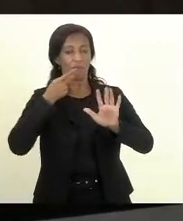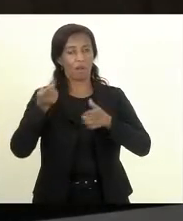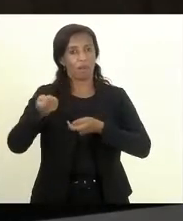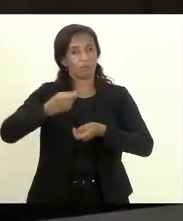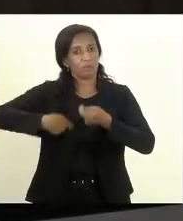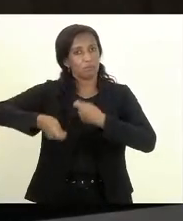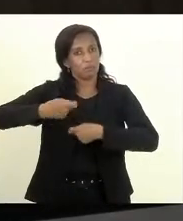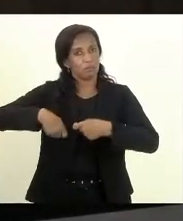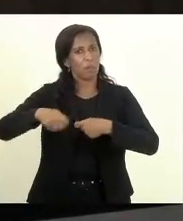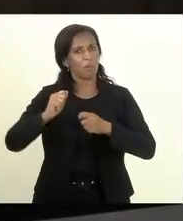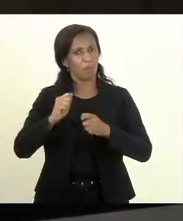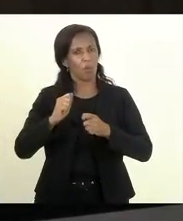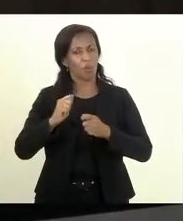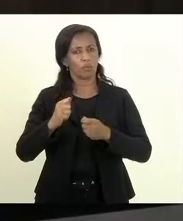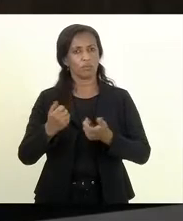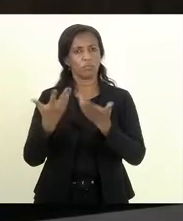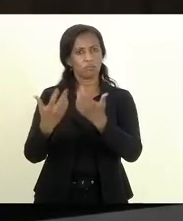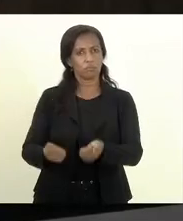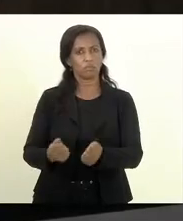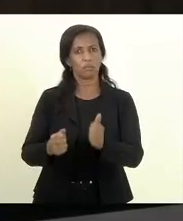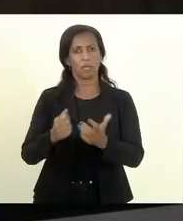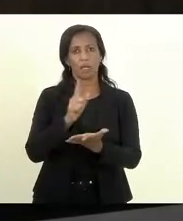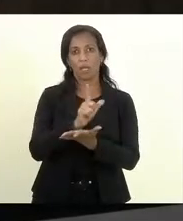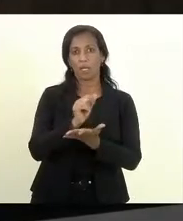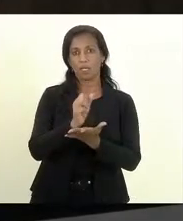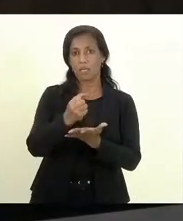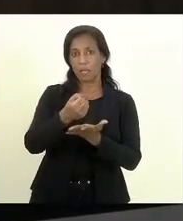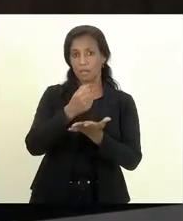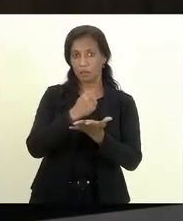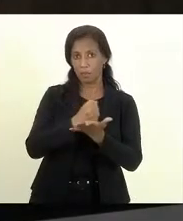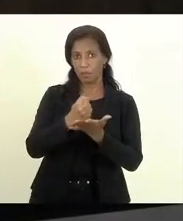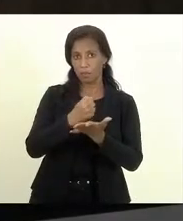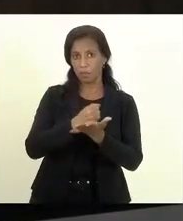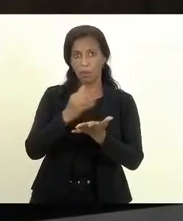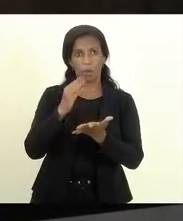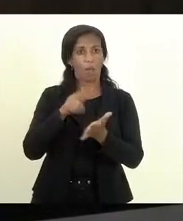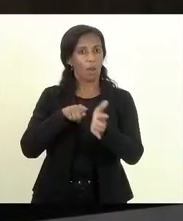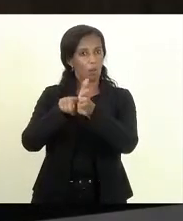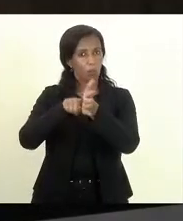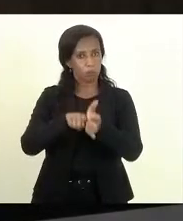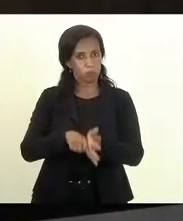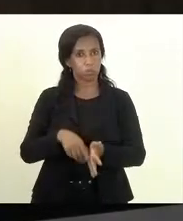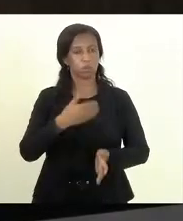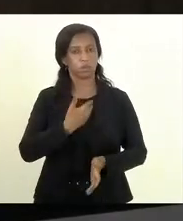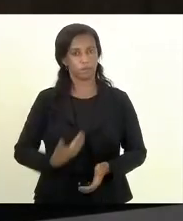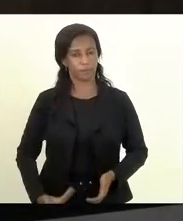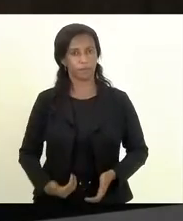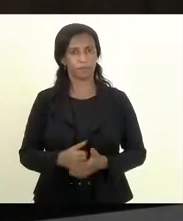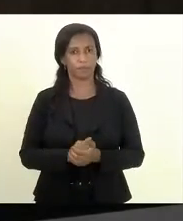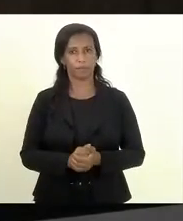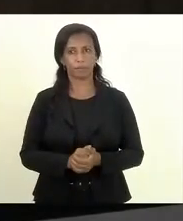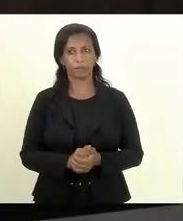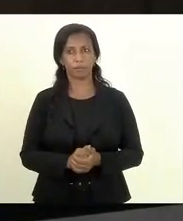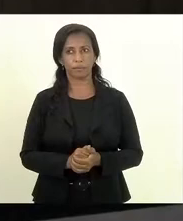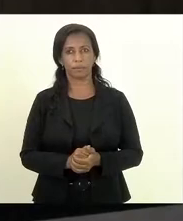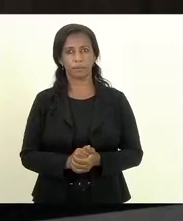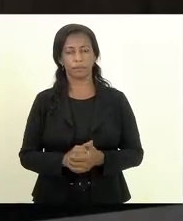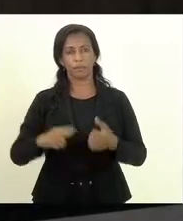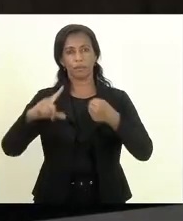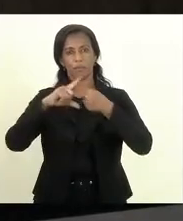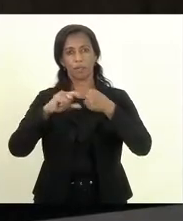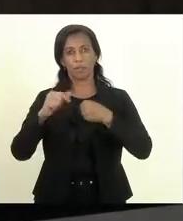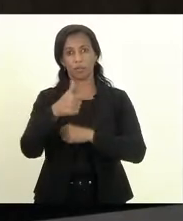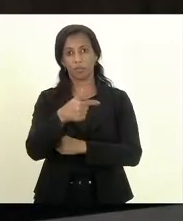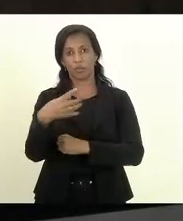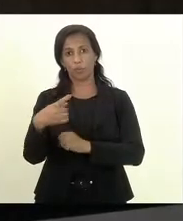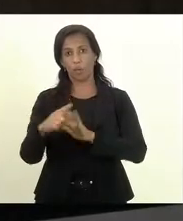poderá submeter a licitação à prévia consulta pública. O artigo 24 da Constituição Federal, no